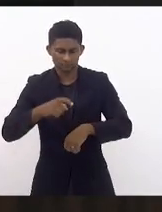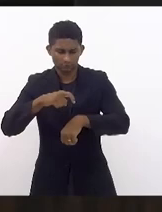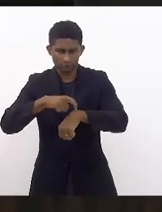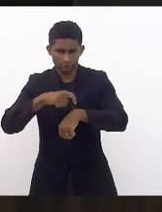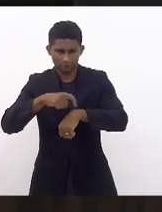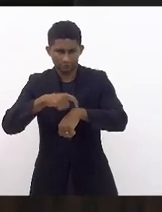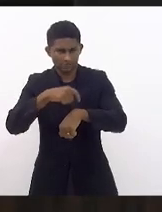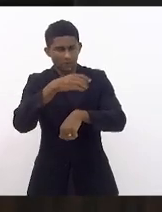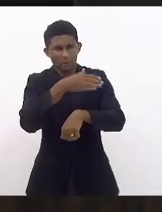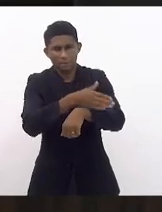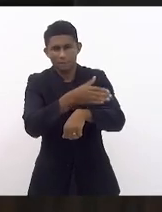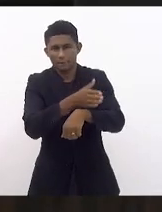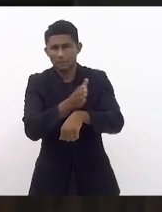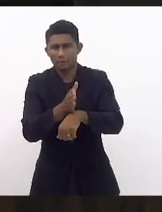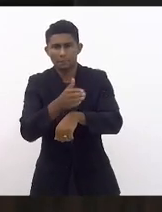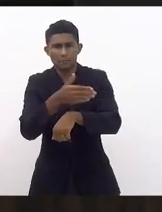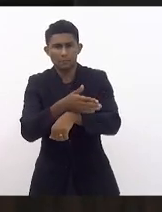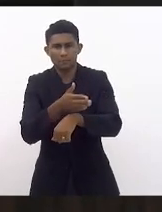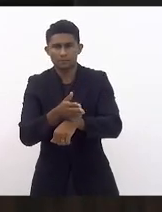momento me